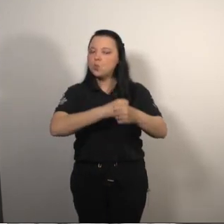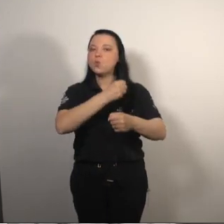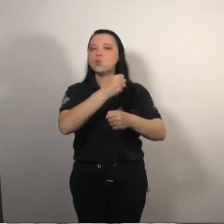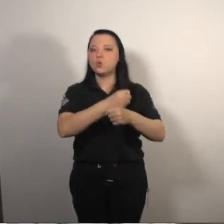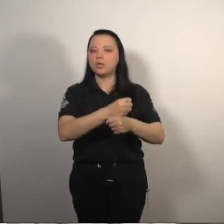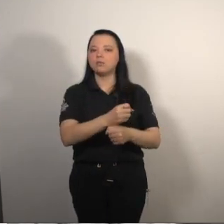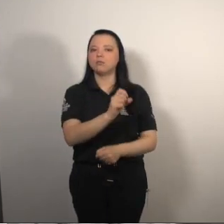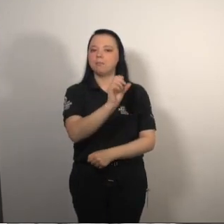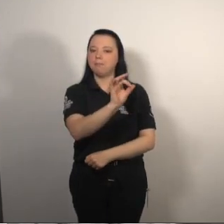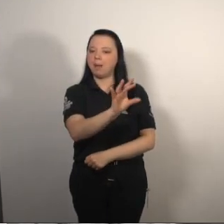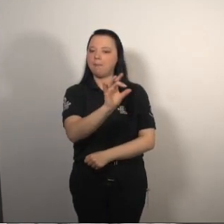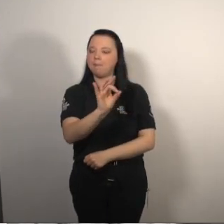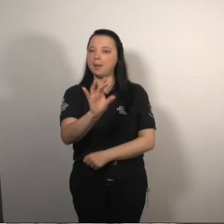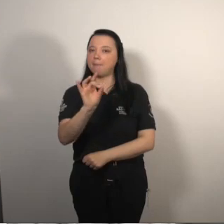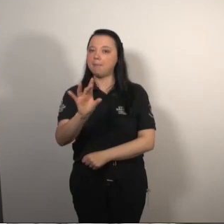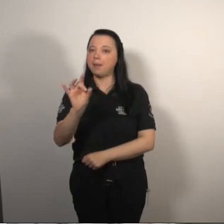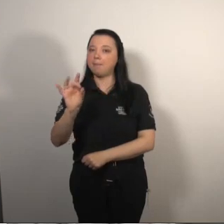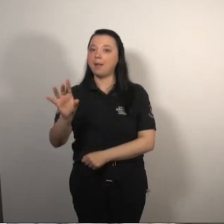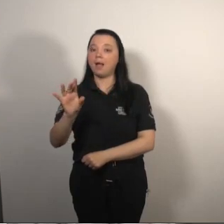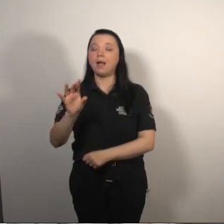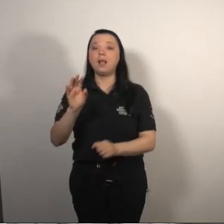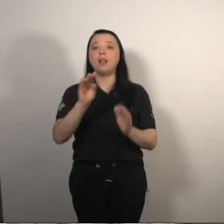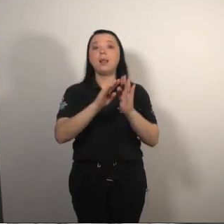critério estabelecidos pela NBR